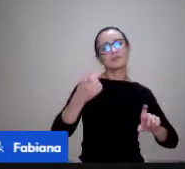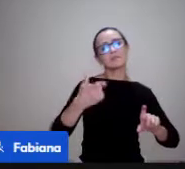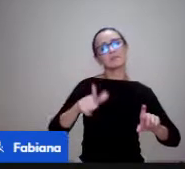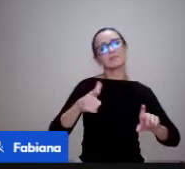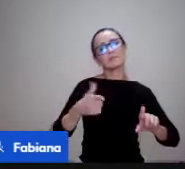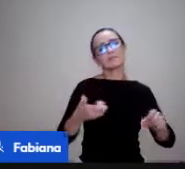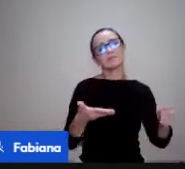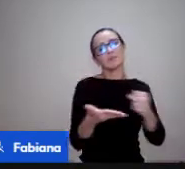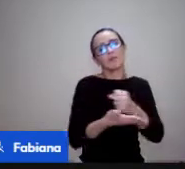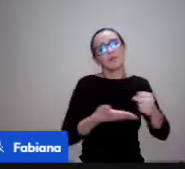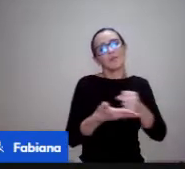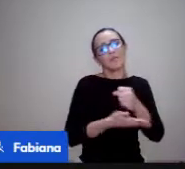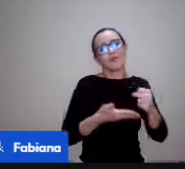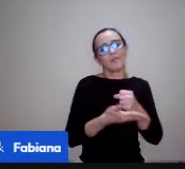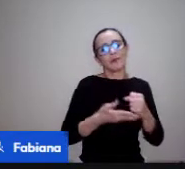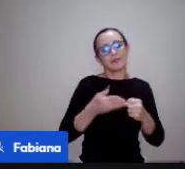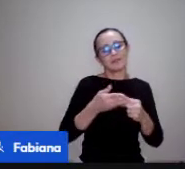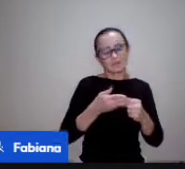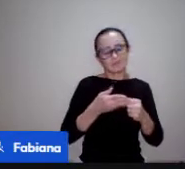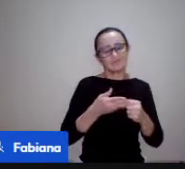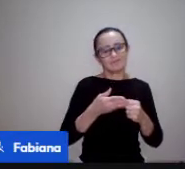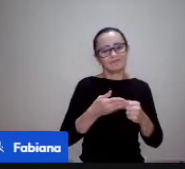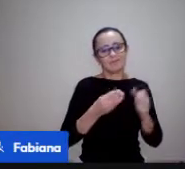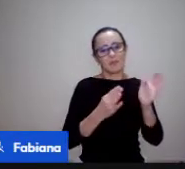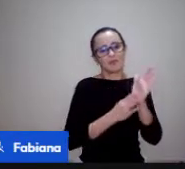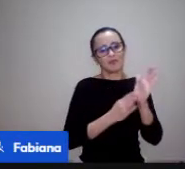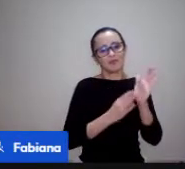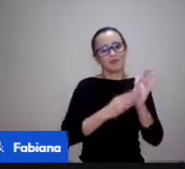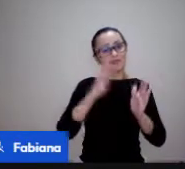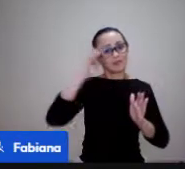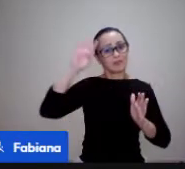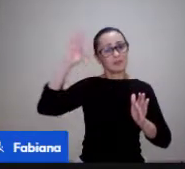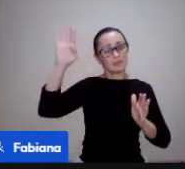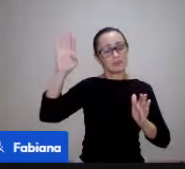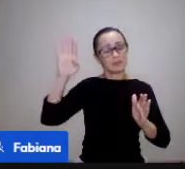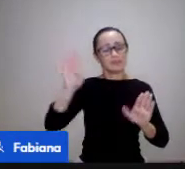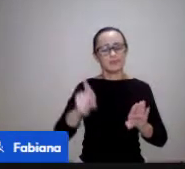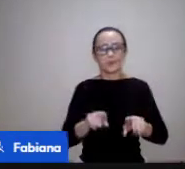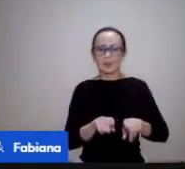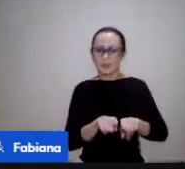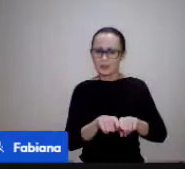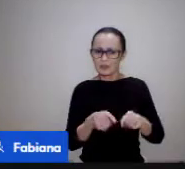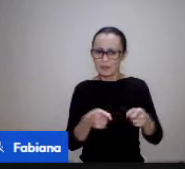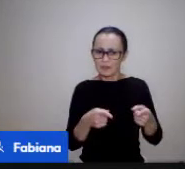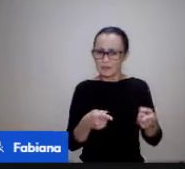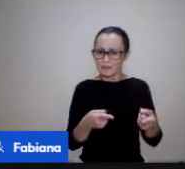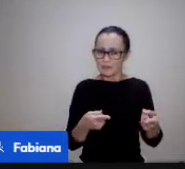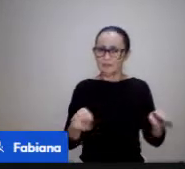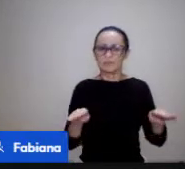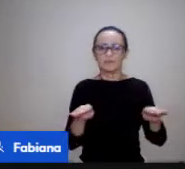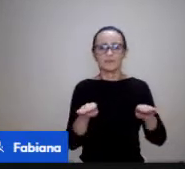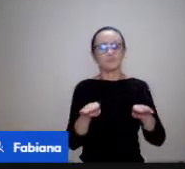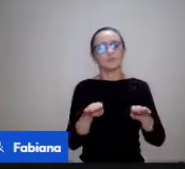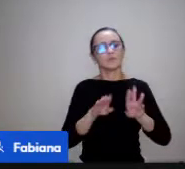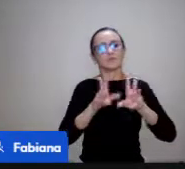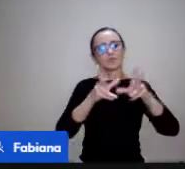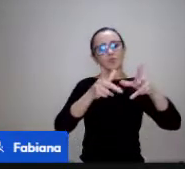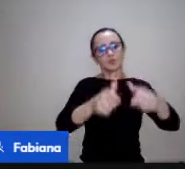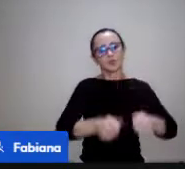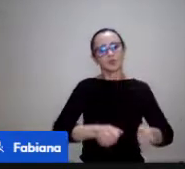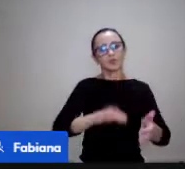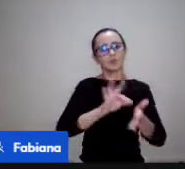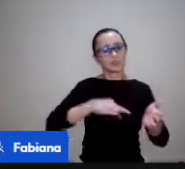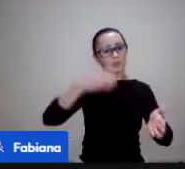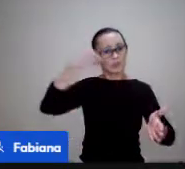um embasamento metodológico. Então, todos esses autores nos dão suporte para desenvolver uma SDI